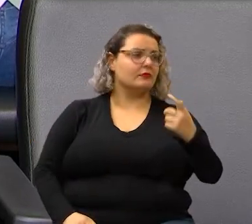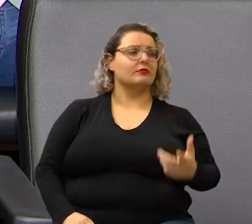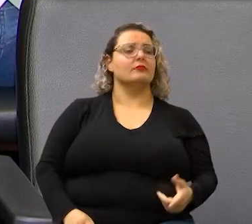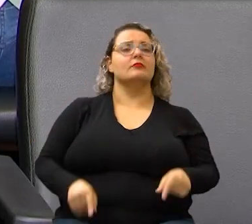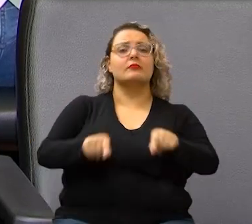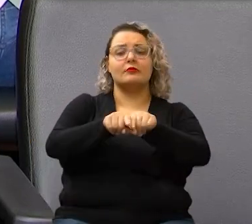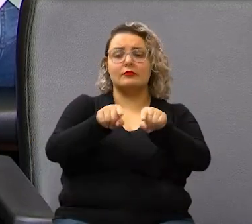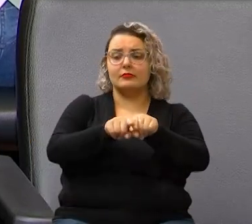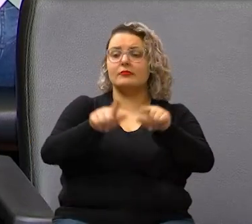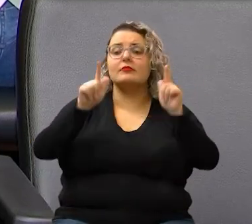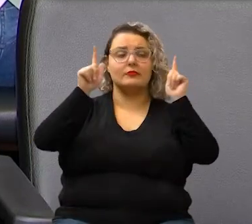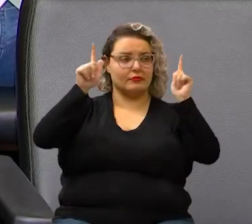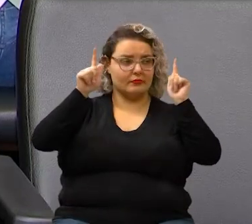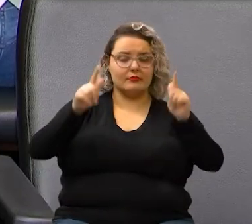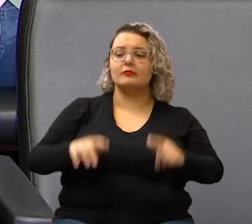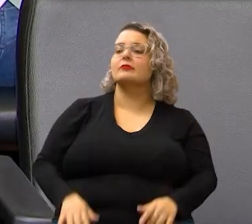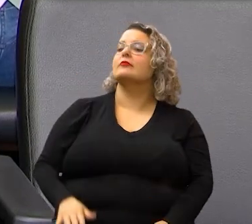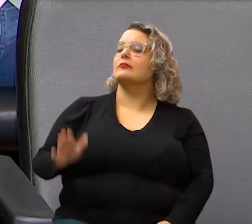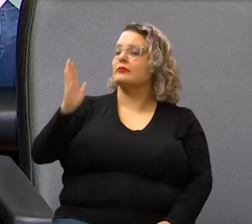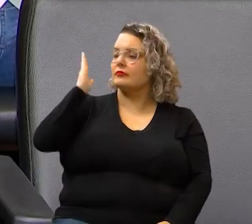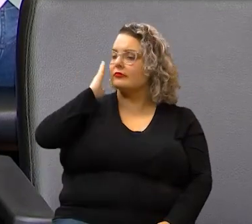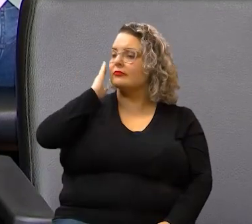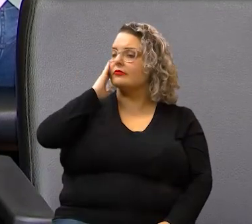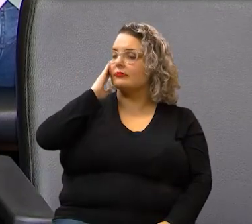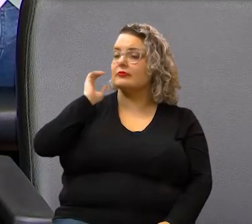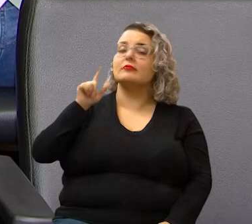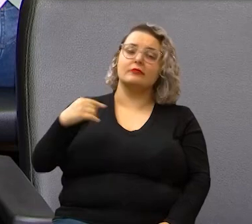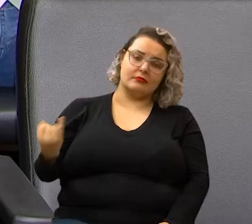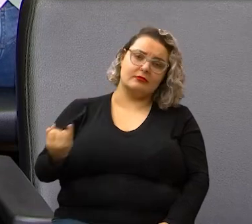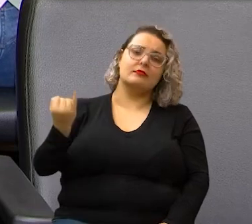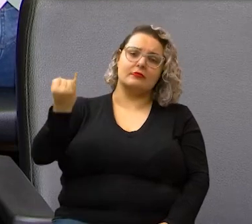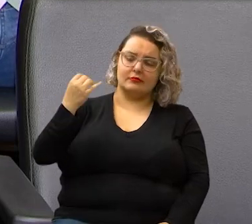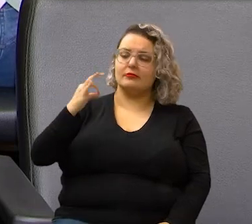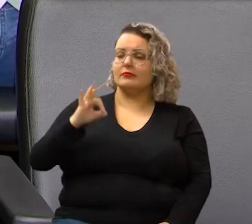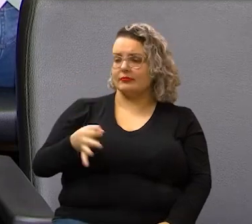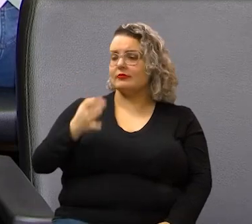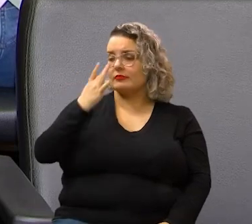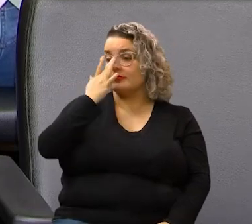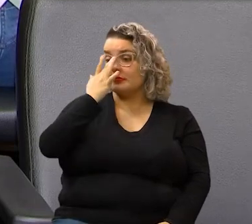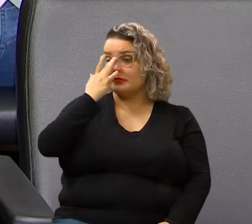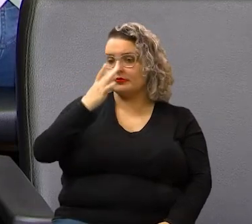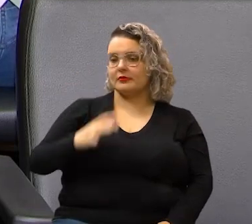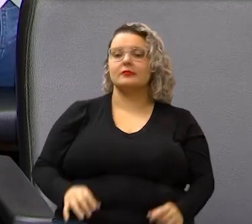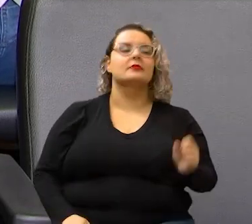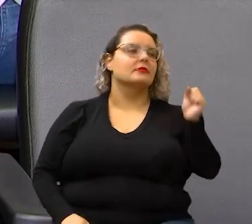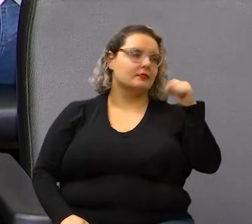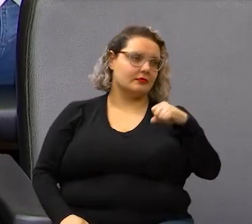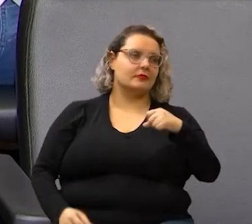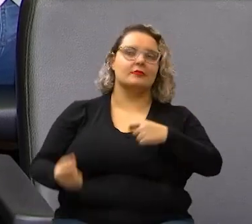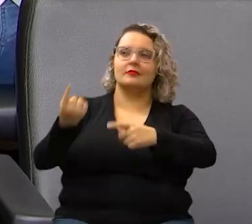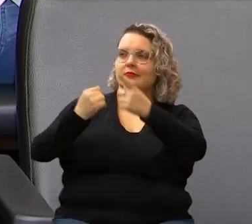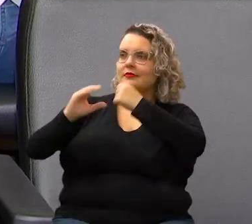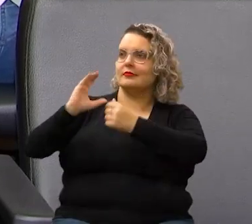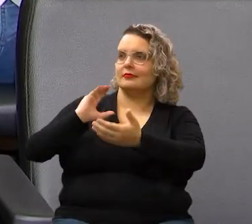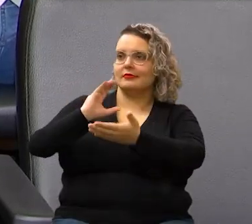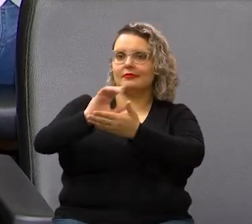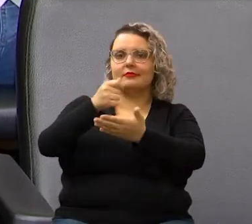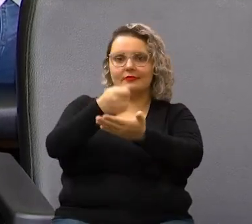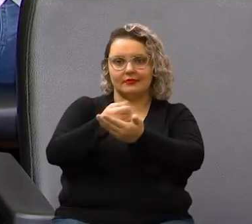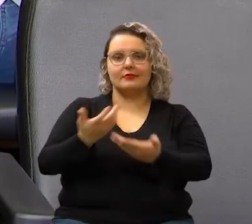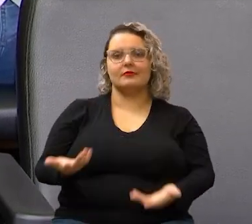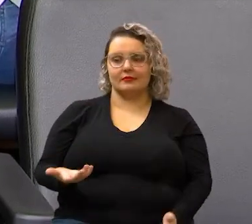Isso, para se divertirem. Isso é fundamental, sem sombra de dúvidas. Então, essas foram as